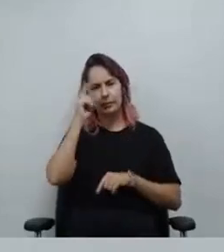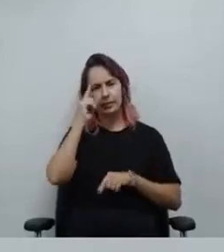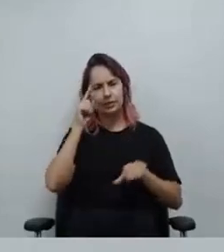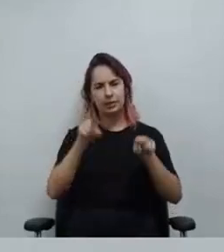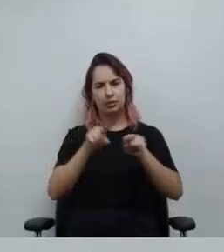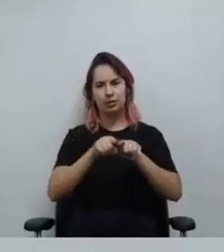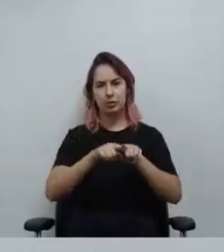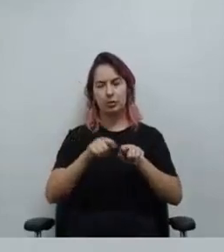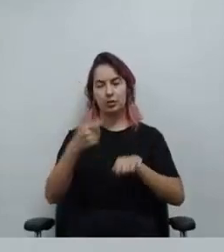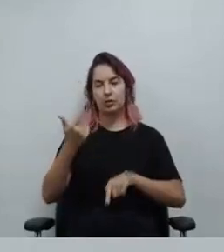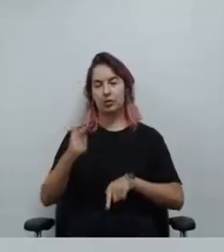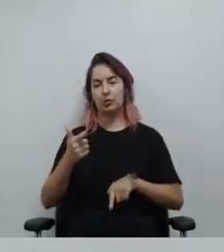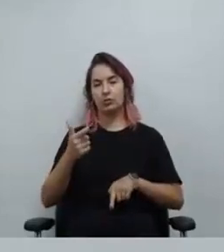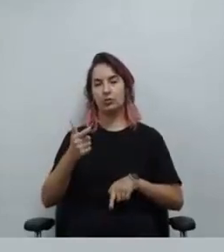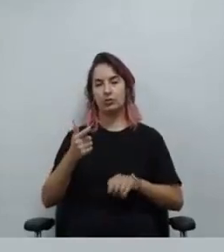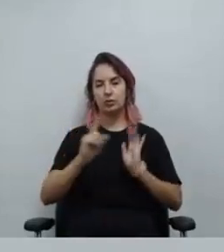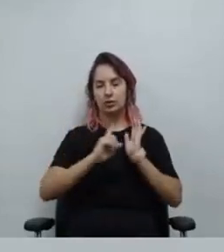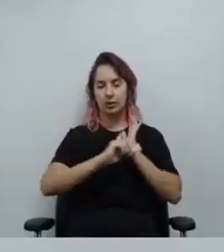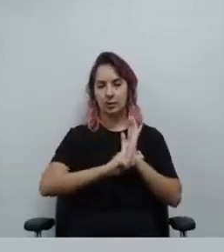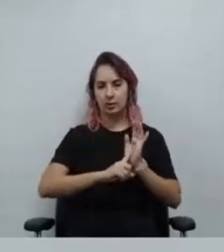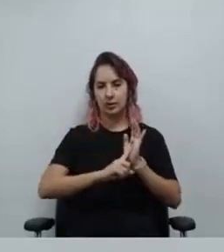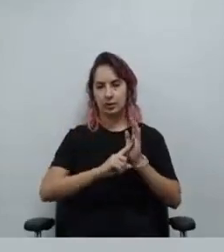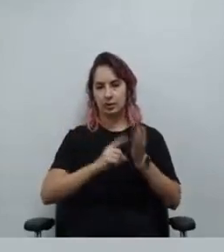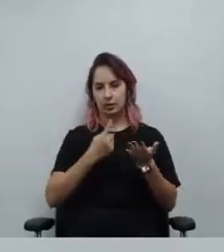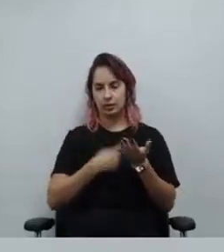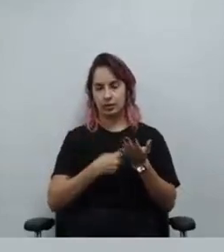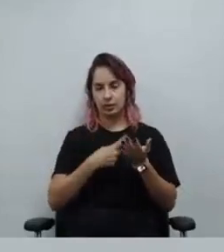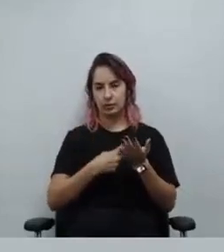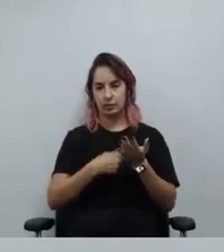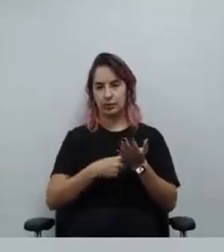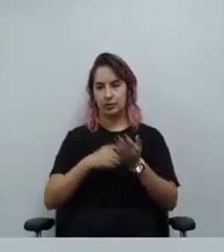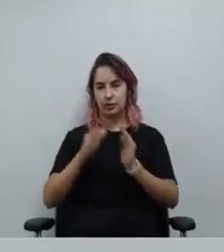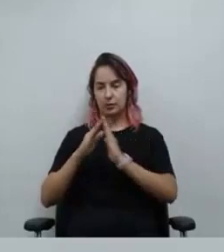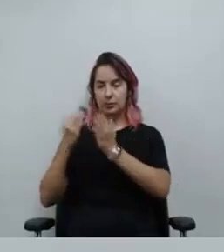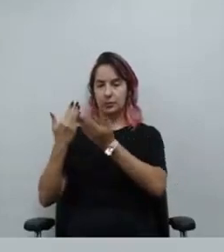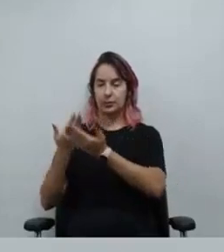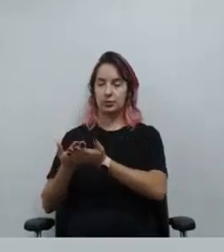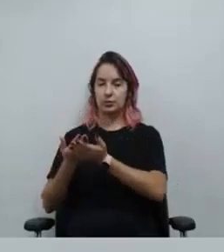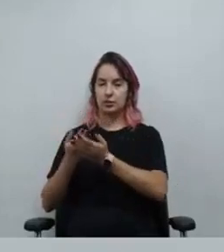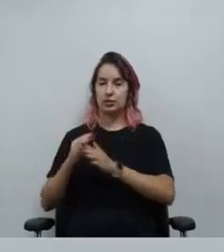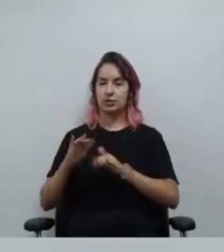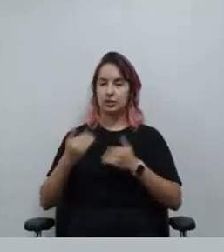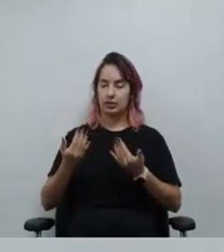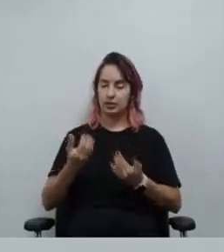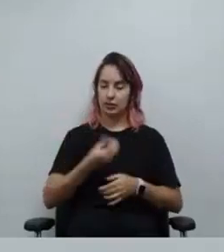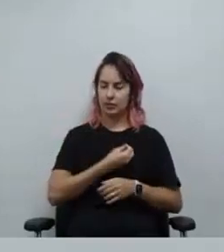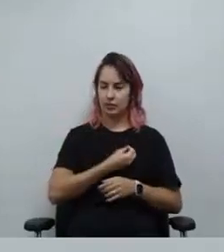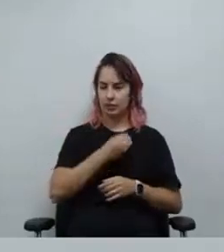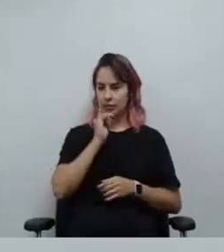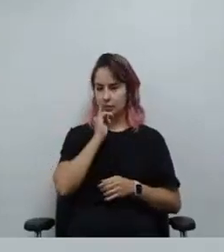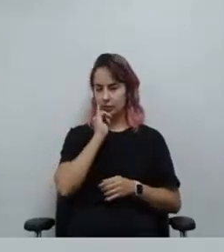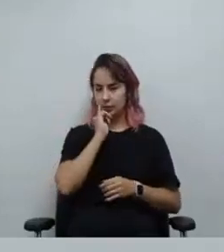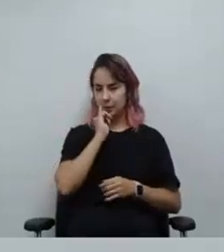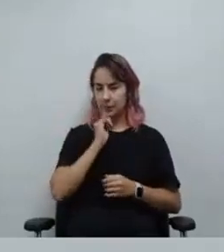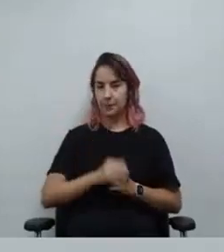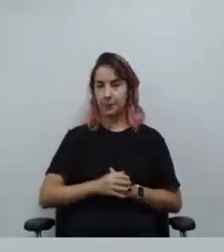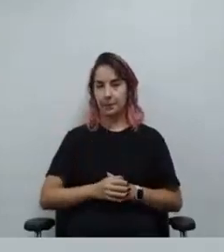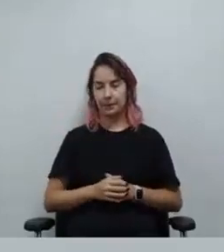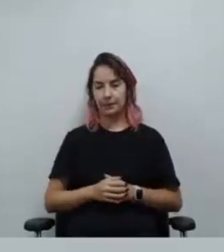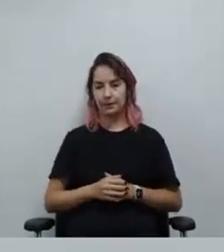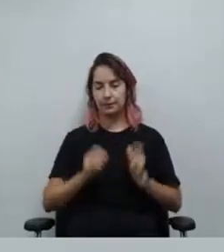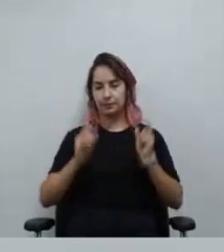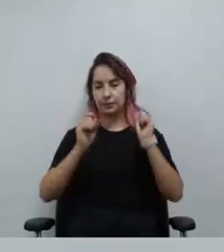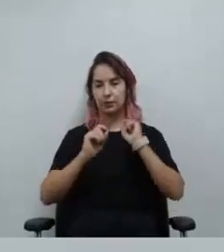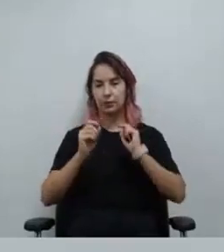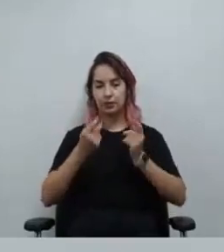outras vivências e temos apresentado essas propostas para a escola. Então, uma das vivências, por exemplo, seria